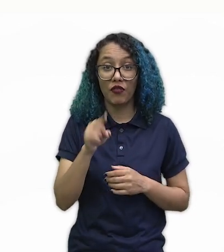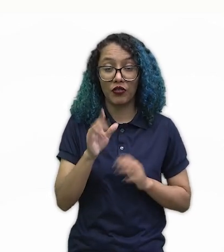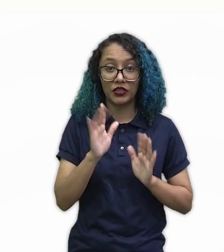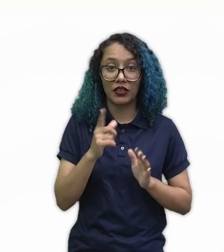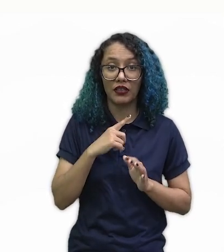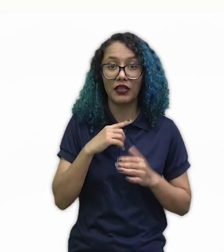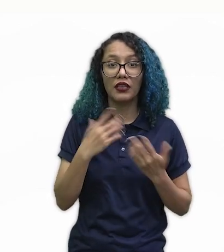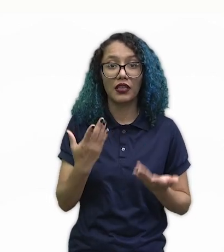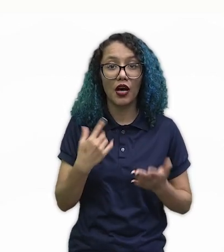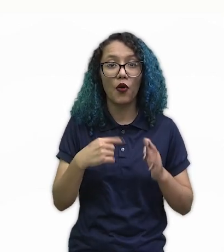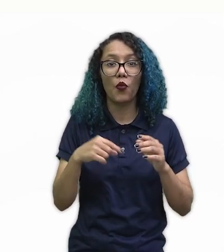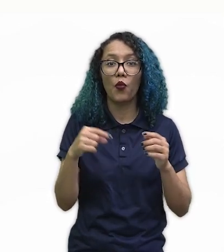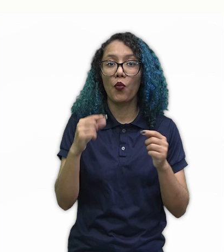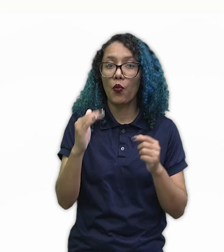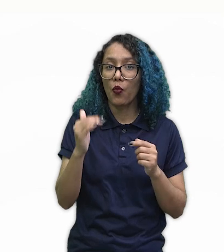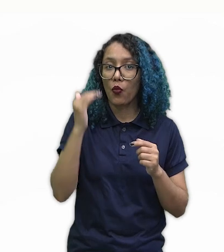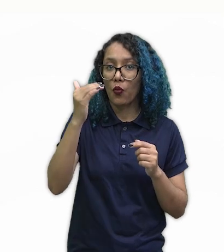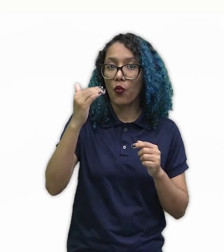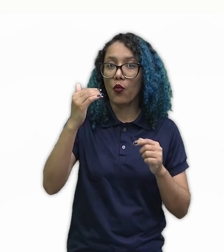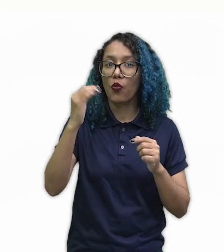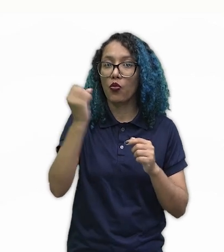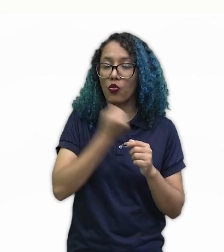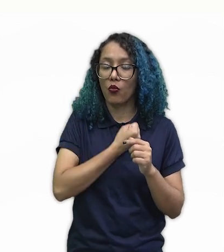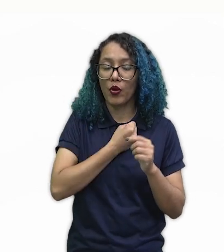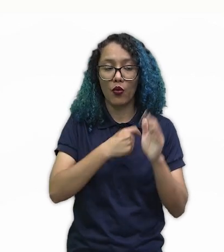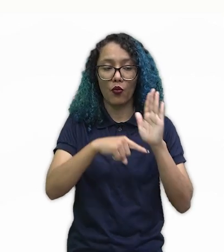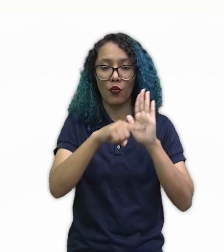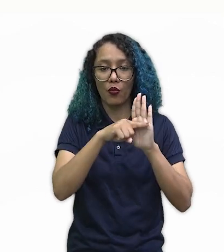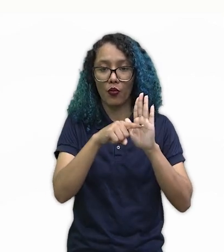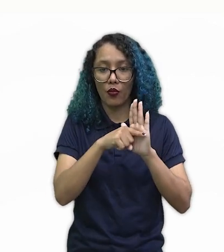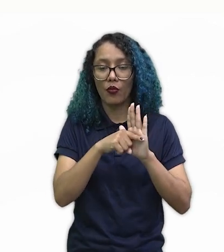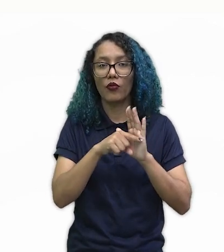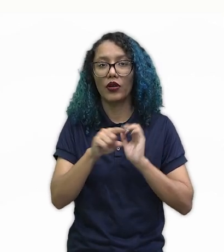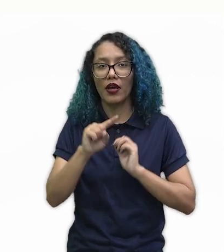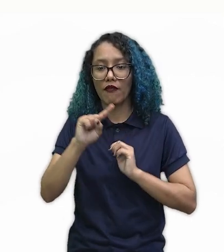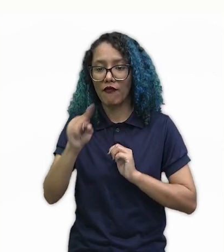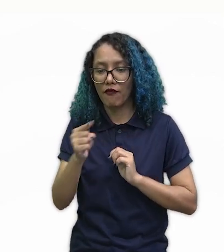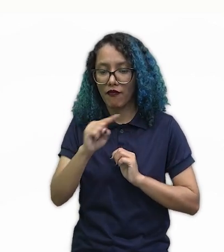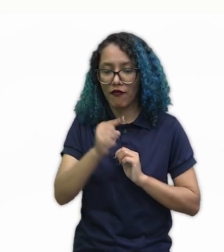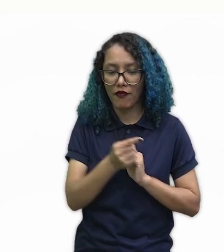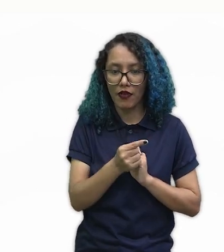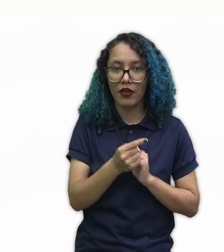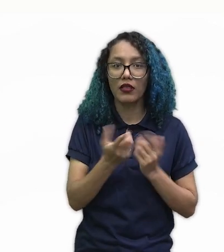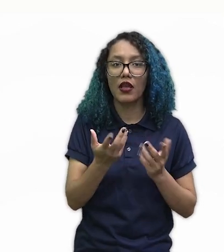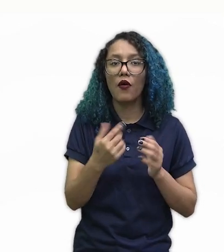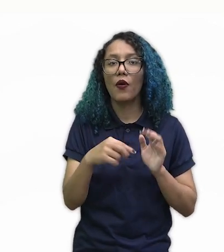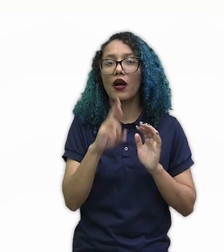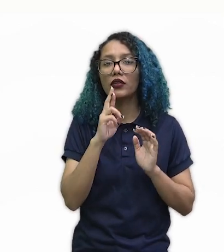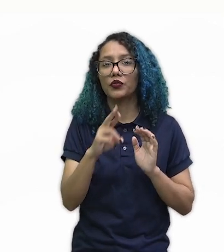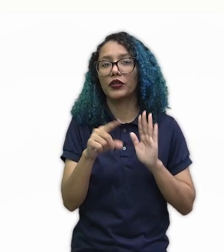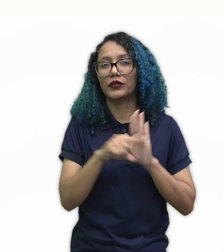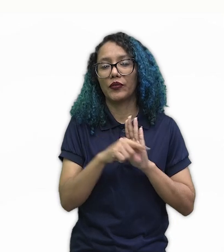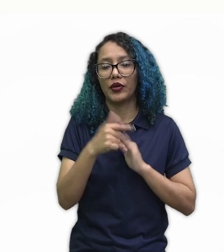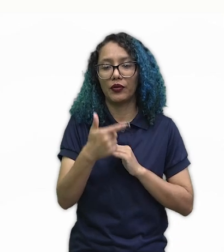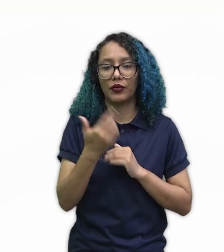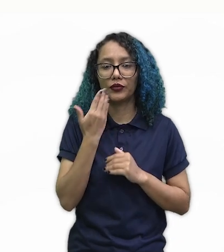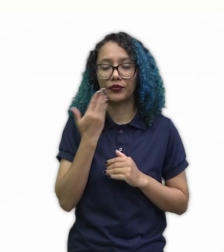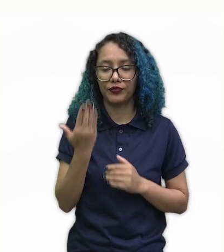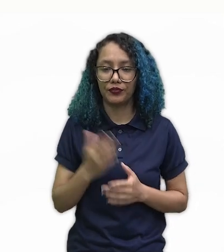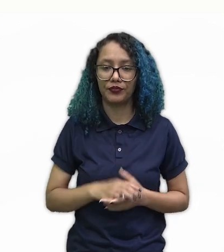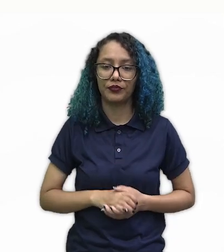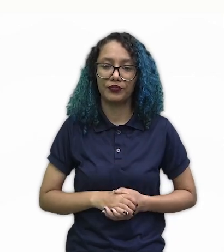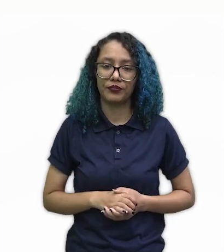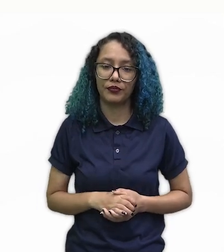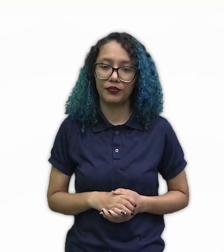sei que o expoente vai ser negativo. Como são duas casas após a vírgula, então o valor vai ser menos 2. Está aqui o